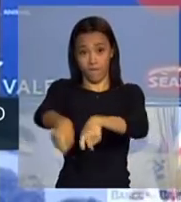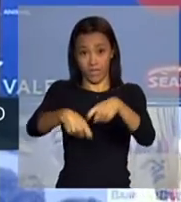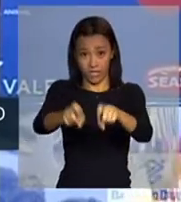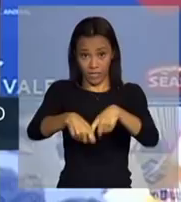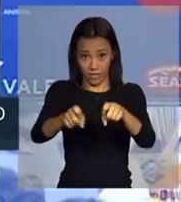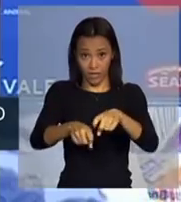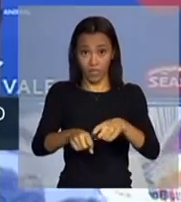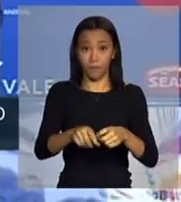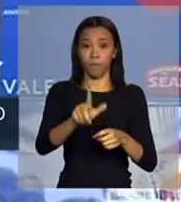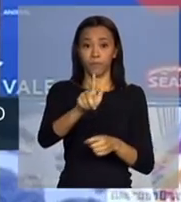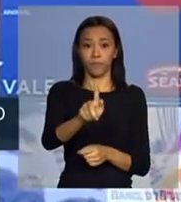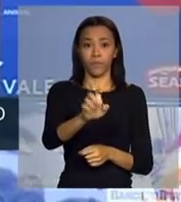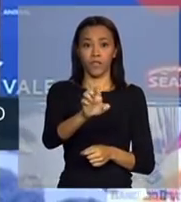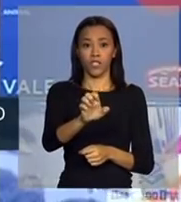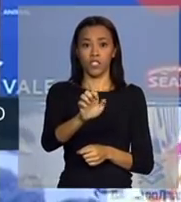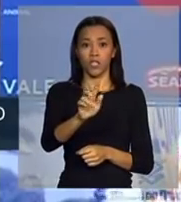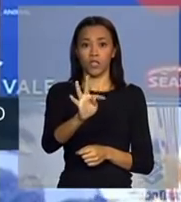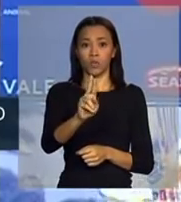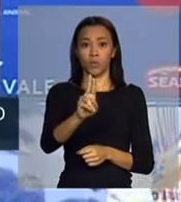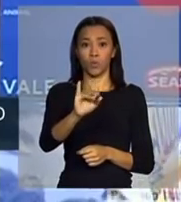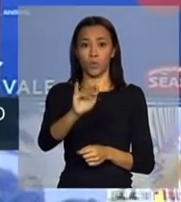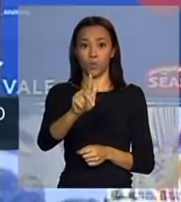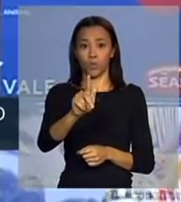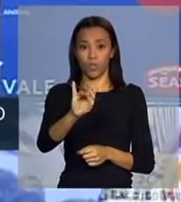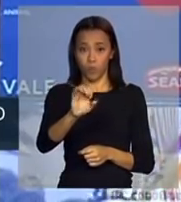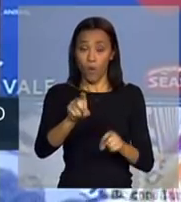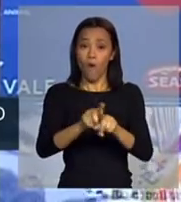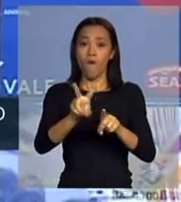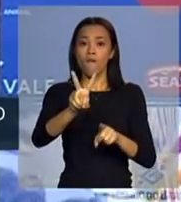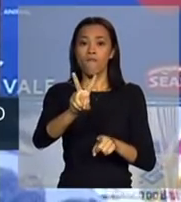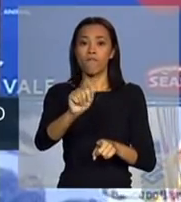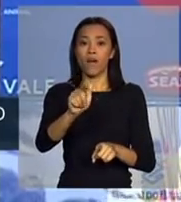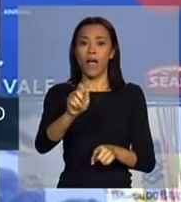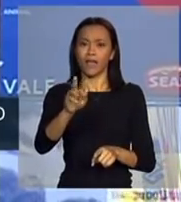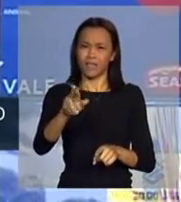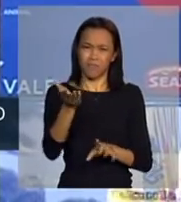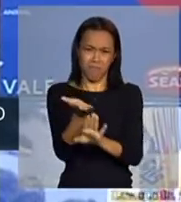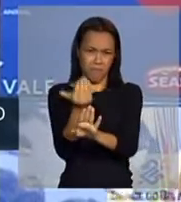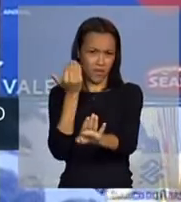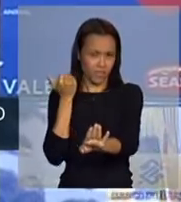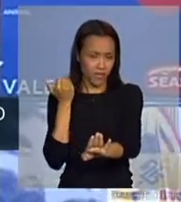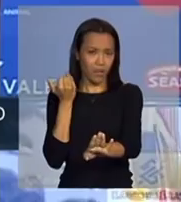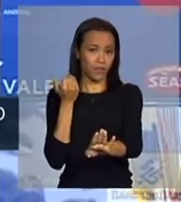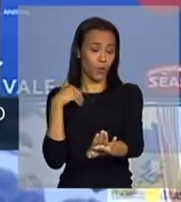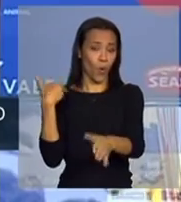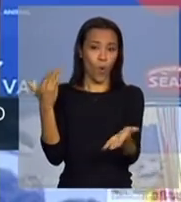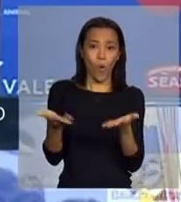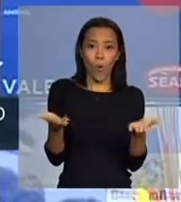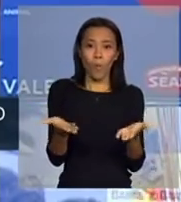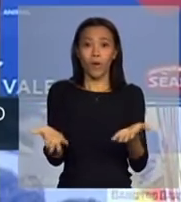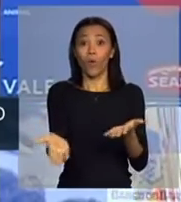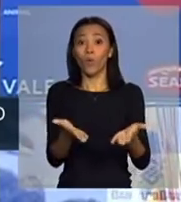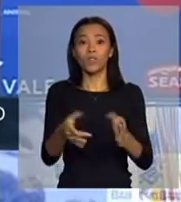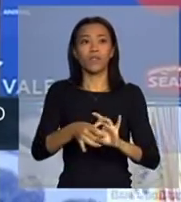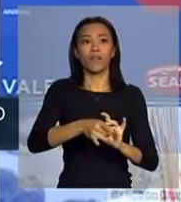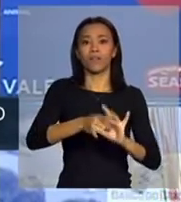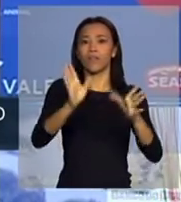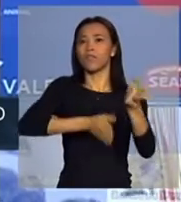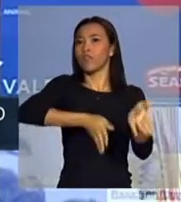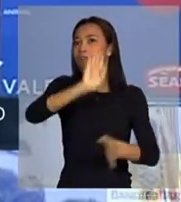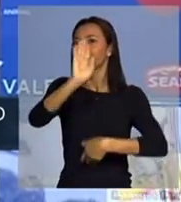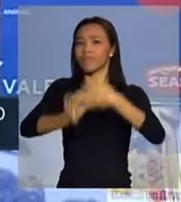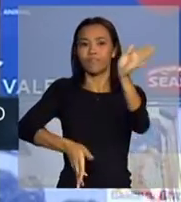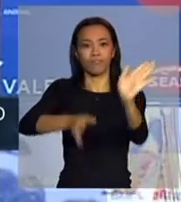Vargas. De um Brasil com fronteiras naquela época a um Brasil sem fronteiras